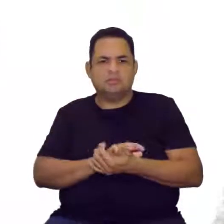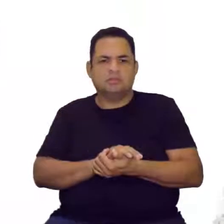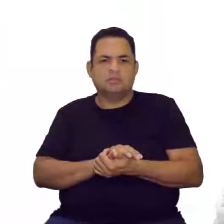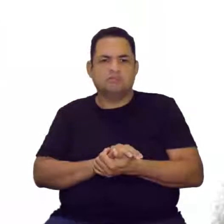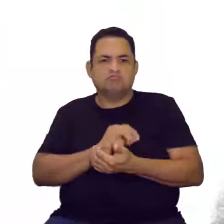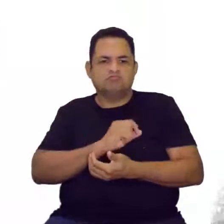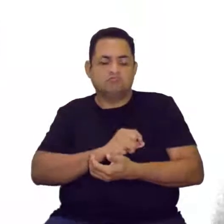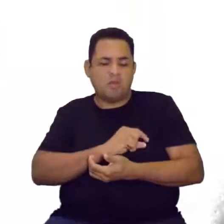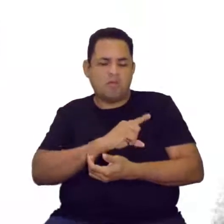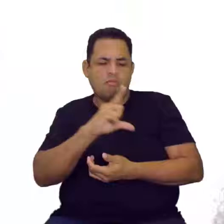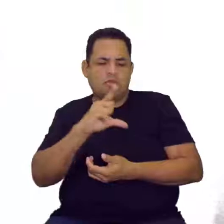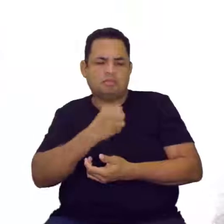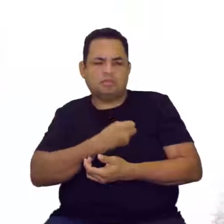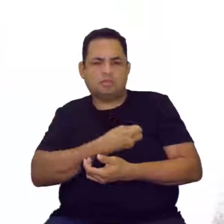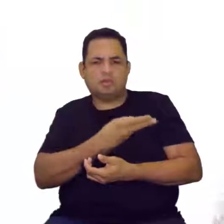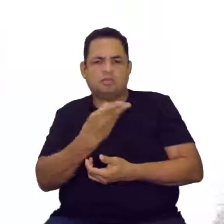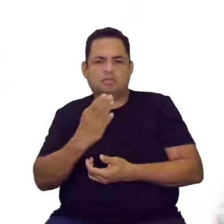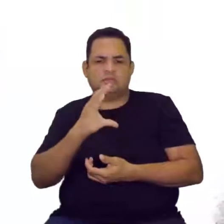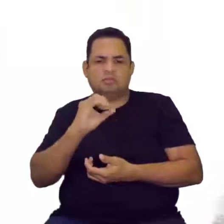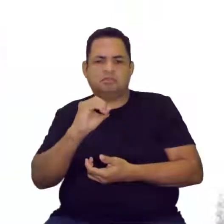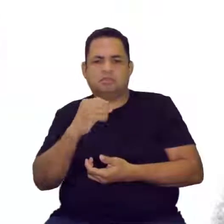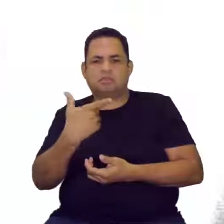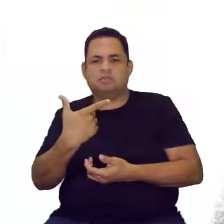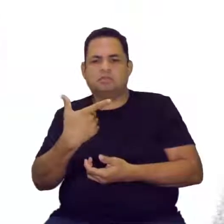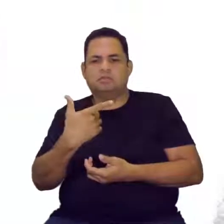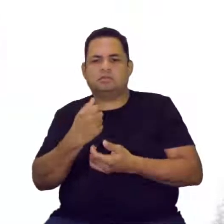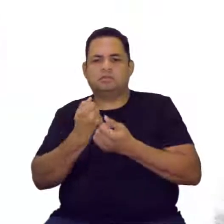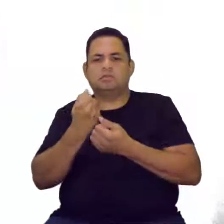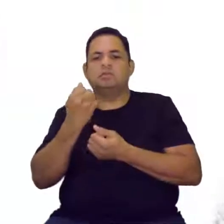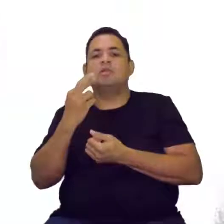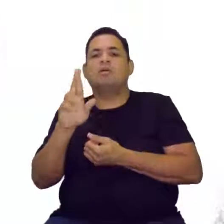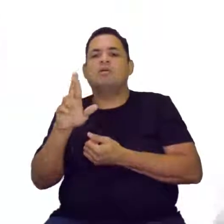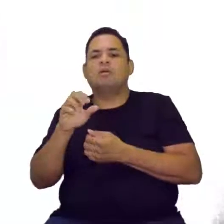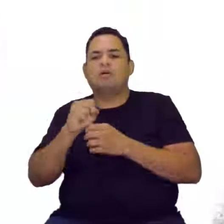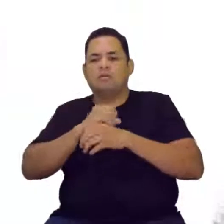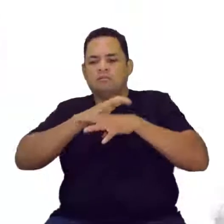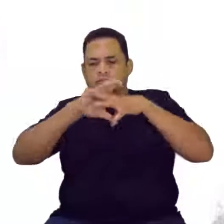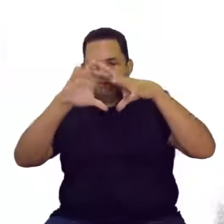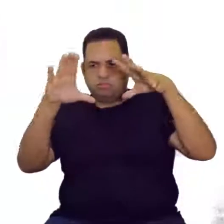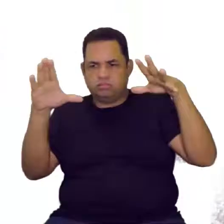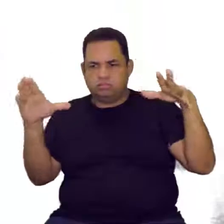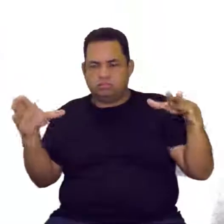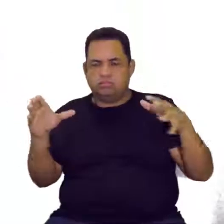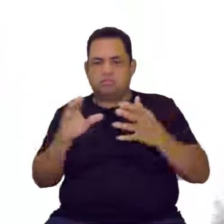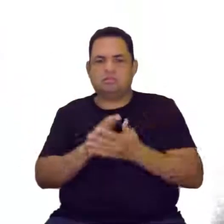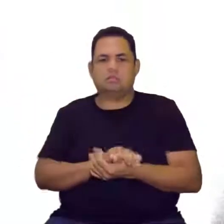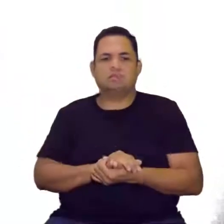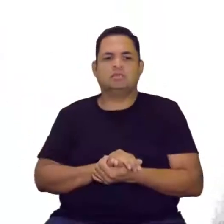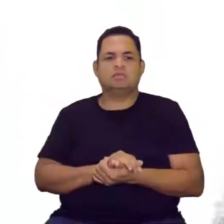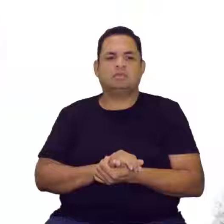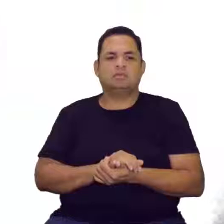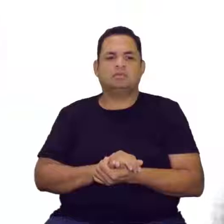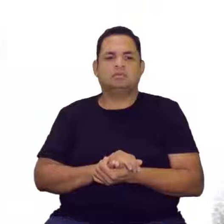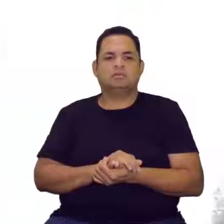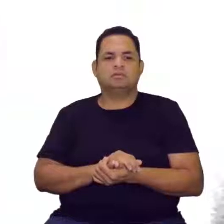um aumento na concentração do dióxido de carbono na atmosfera. E esse aumento, ó, estava em